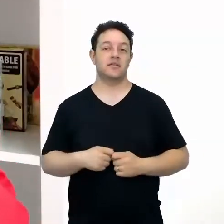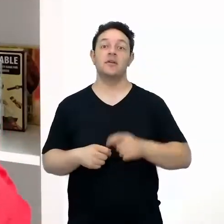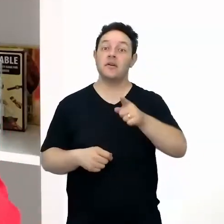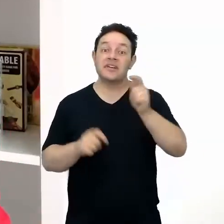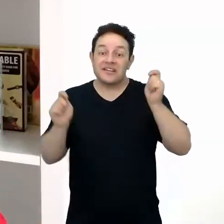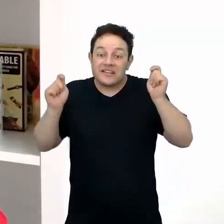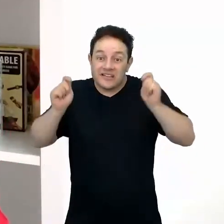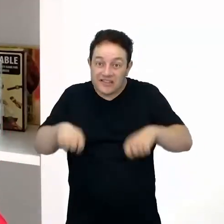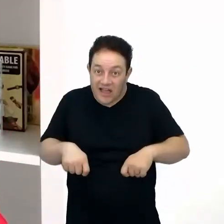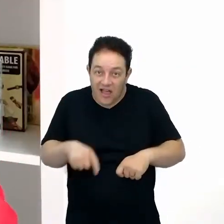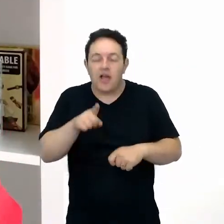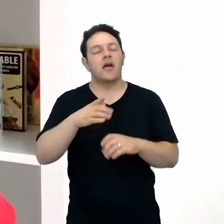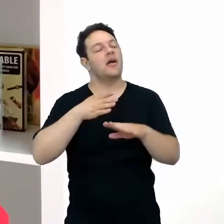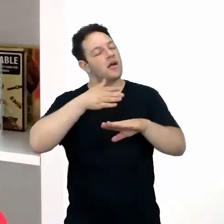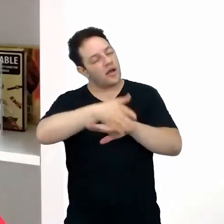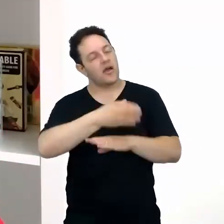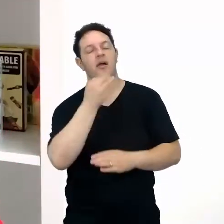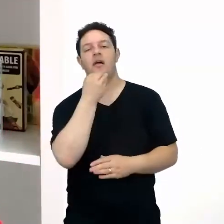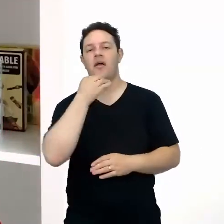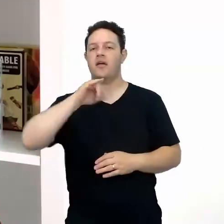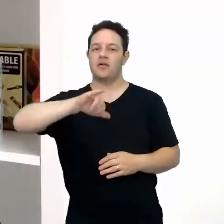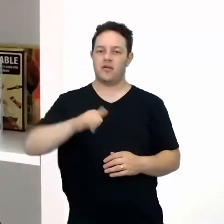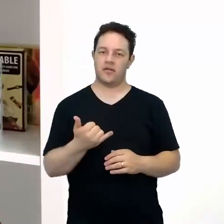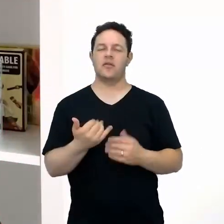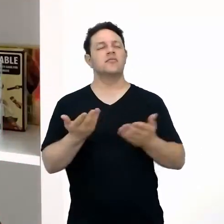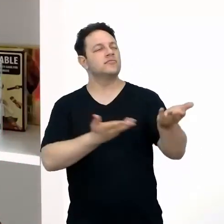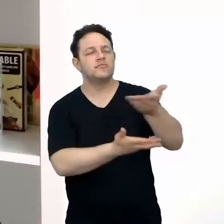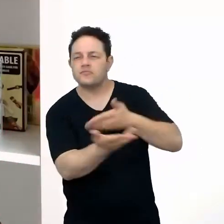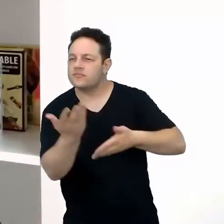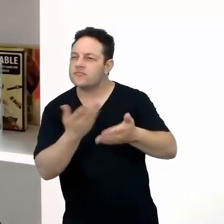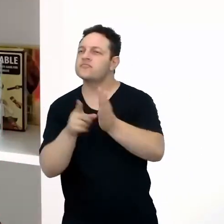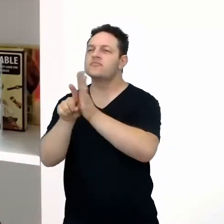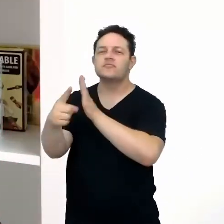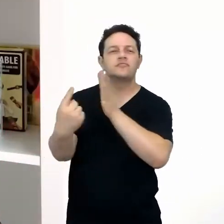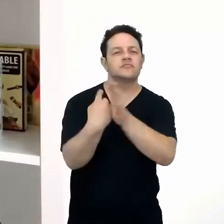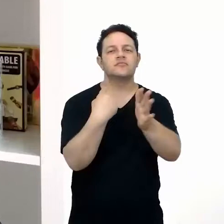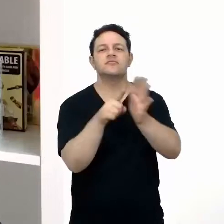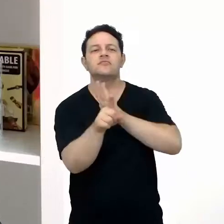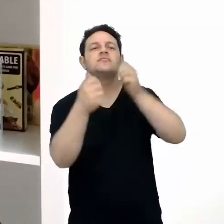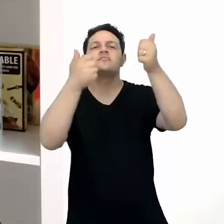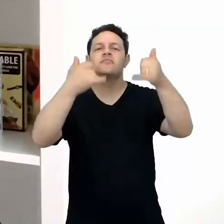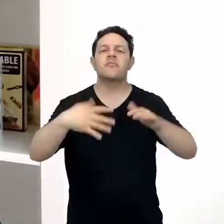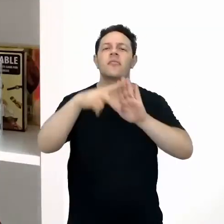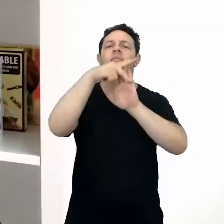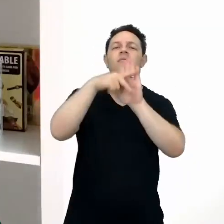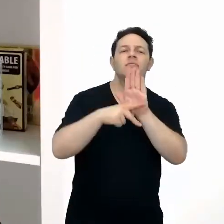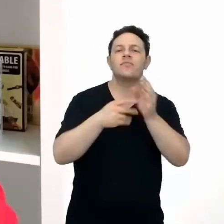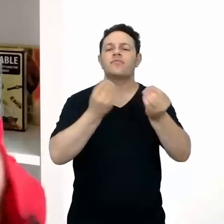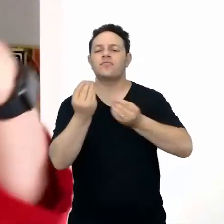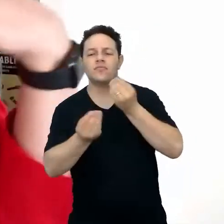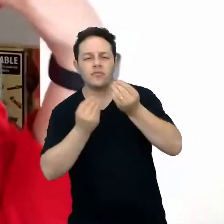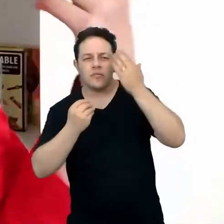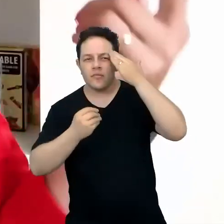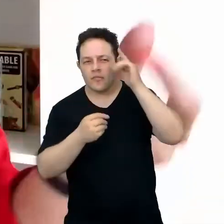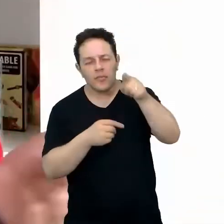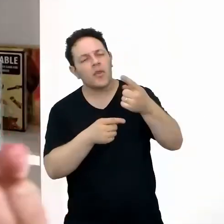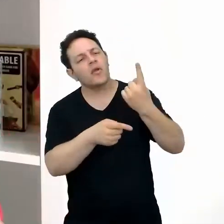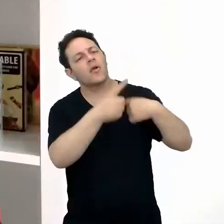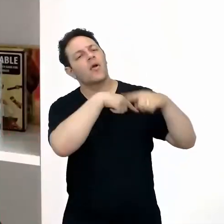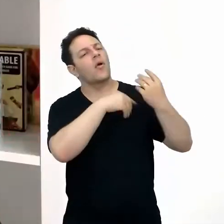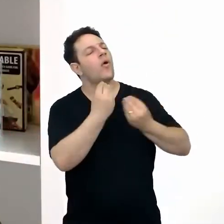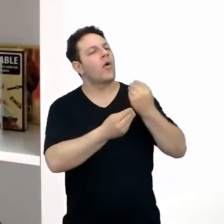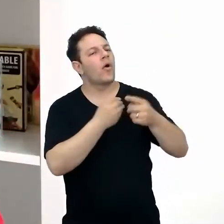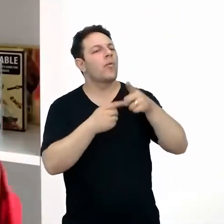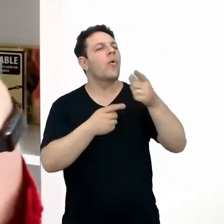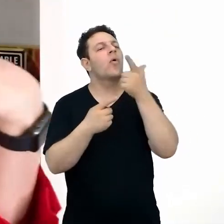participar, participe, tá? Interaja, pergunte, fale de projetos, entenda de onde vem a pessoa, como funciona a